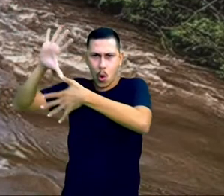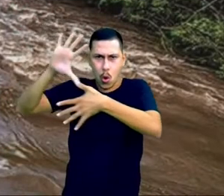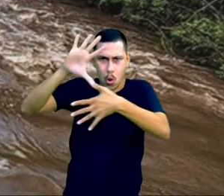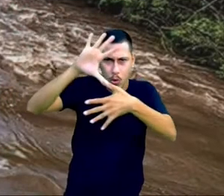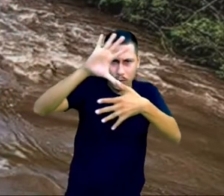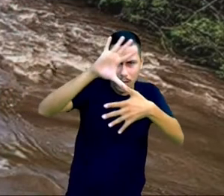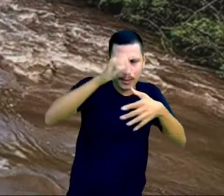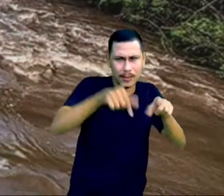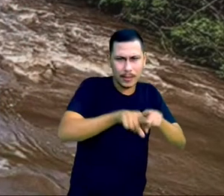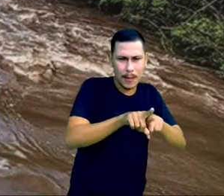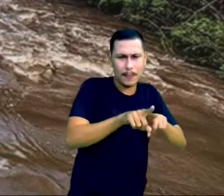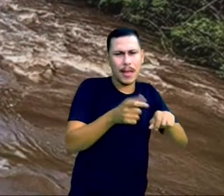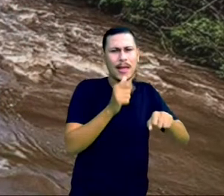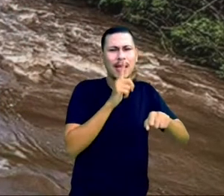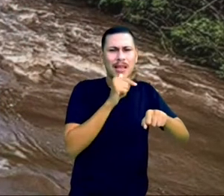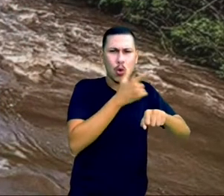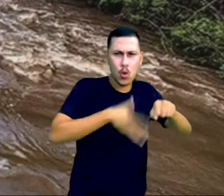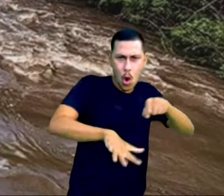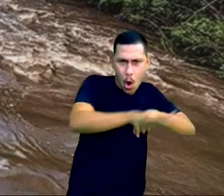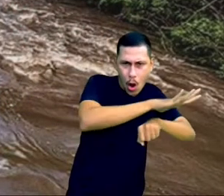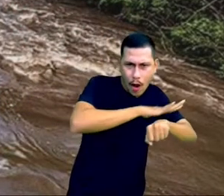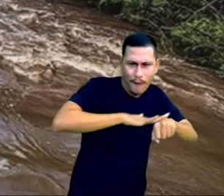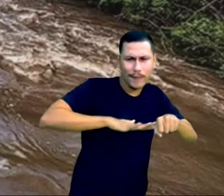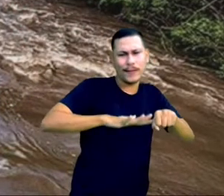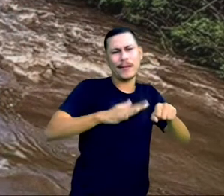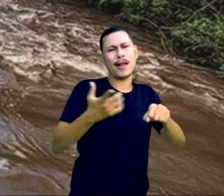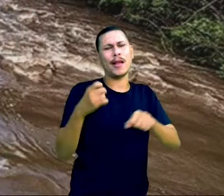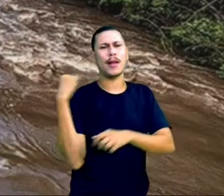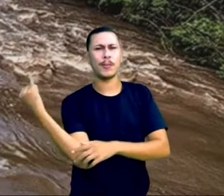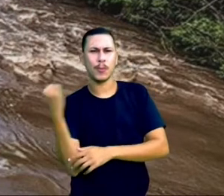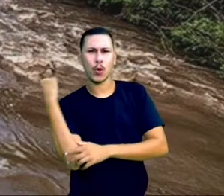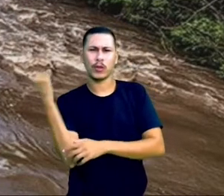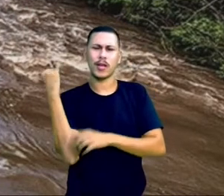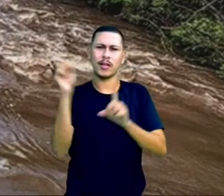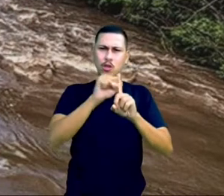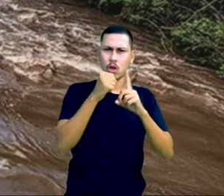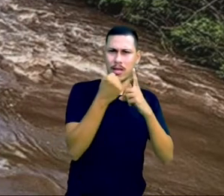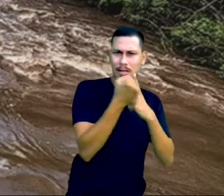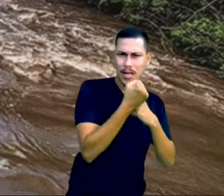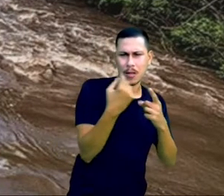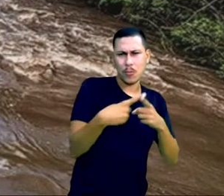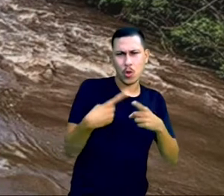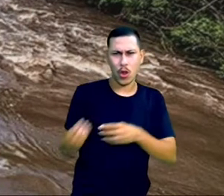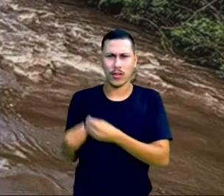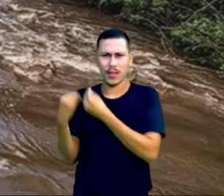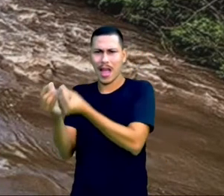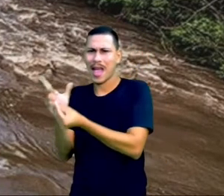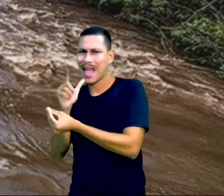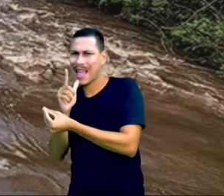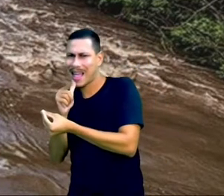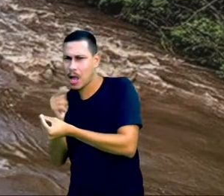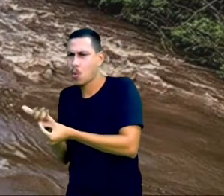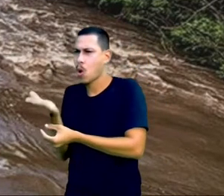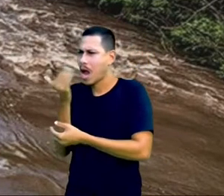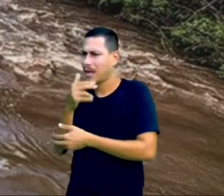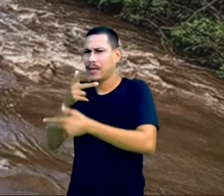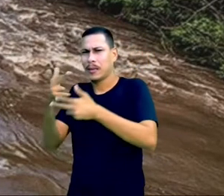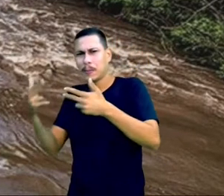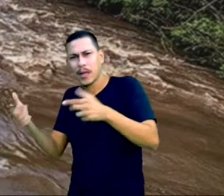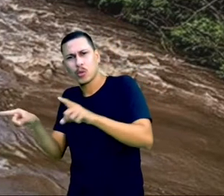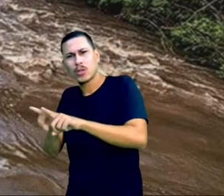as sociedades, pois fornecem água e alimento e possibilitam a geração de energia elétrica,